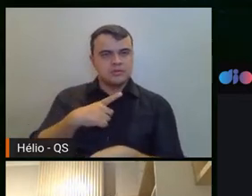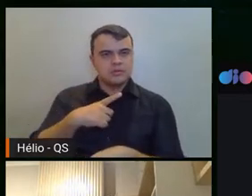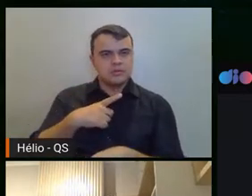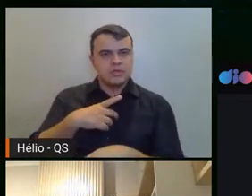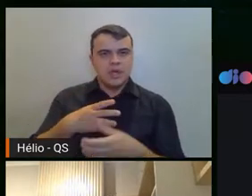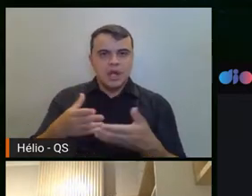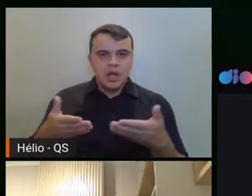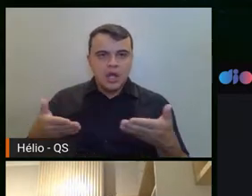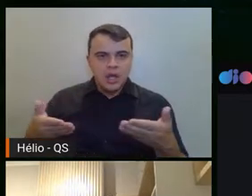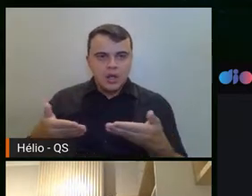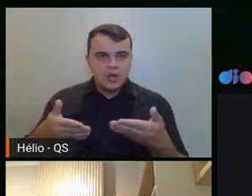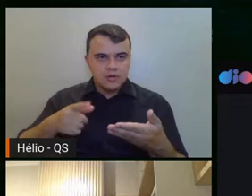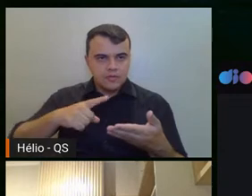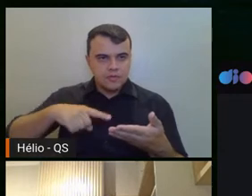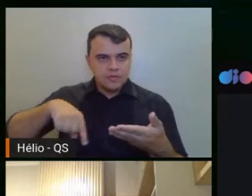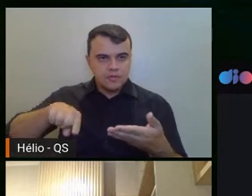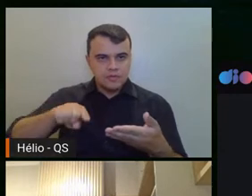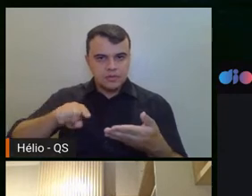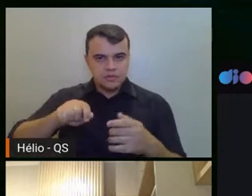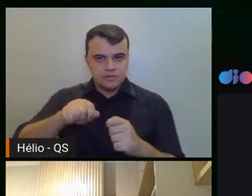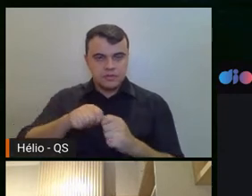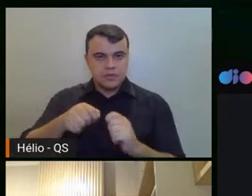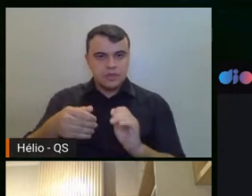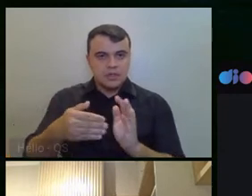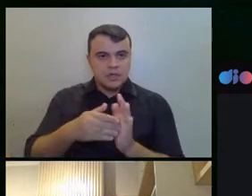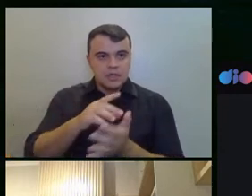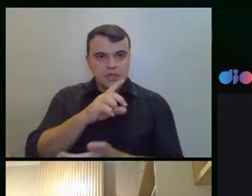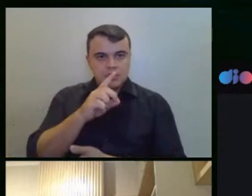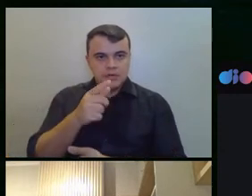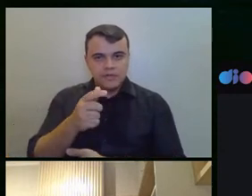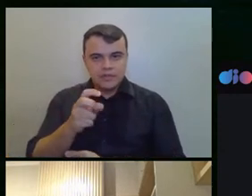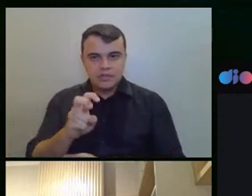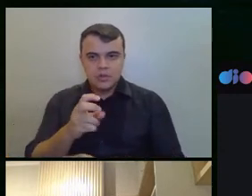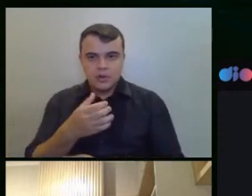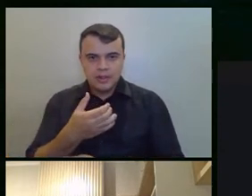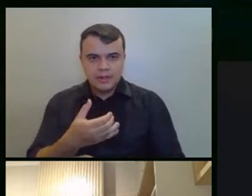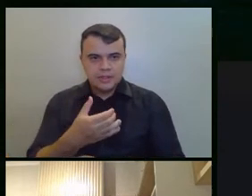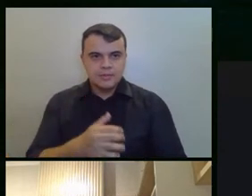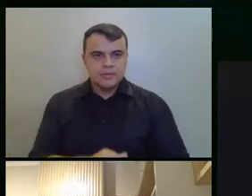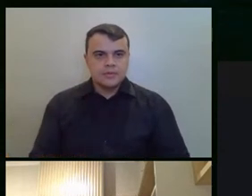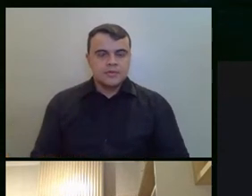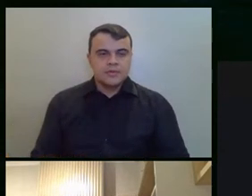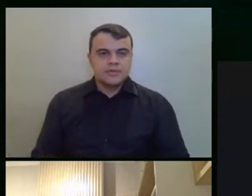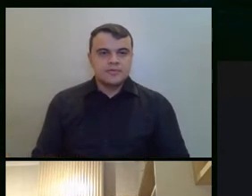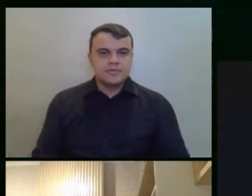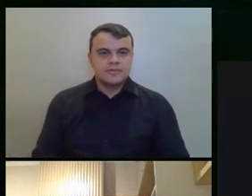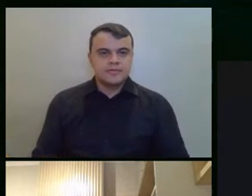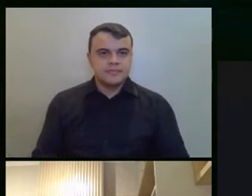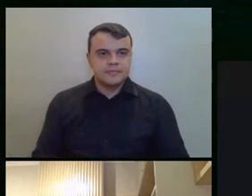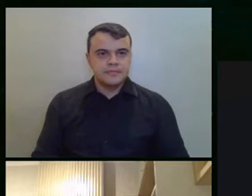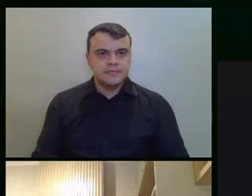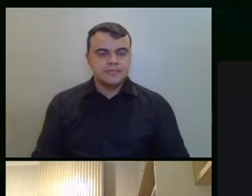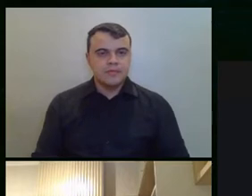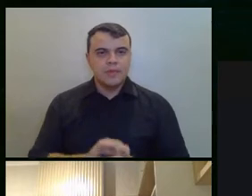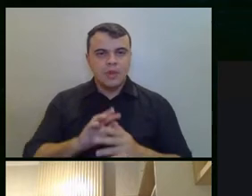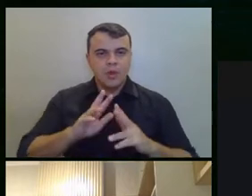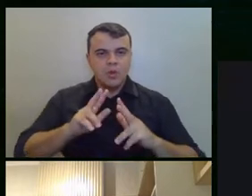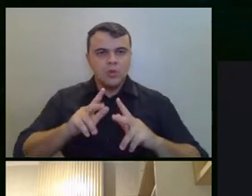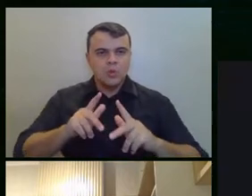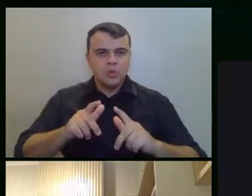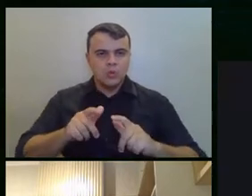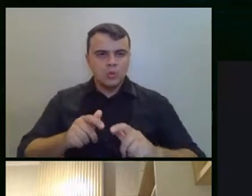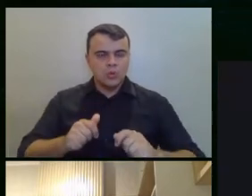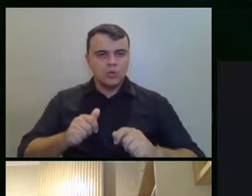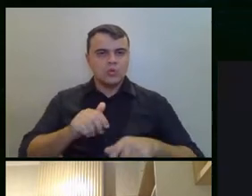aberto aí para vocês concluírem até o dia 25 de dezembro então ele tem todos aqueles elementos que a gente